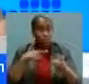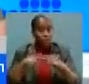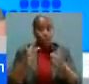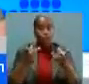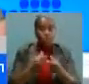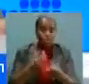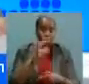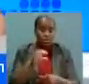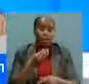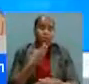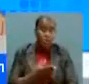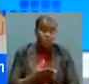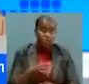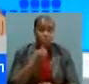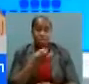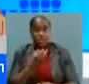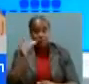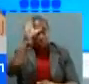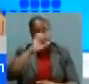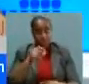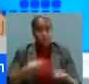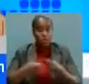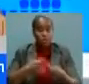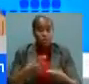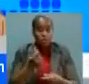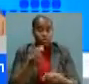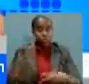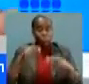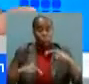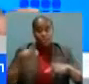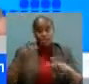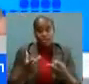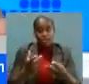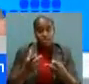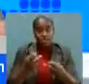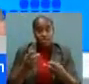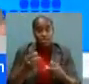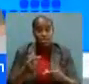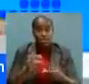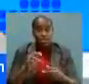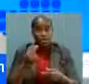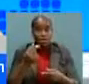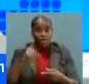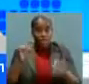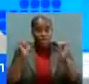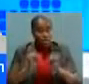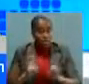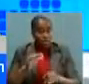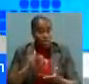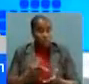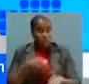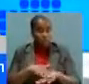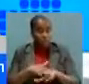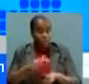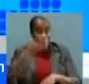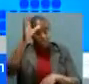e pediu explicações ao Executivo sobre a negociação com o Fundo Monetário Internacional. Na terça-feira, o Primeiro-Ministro disse à imprensa portuguesa de